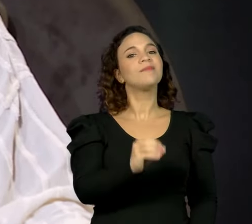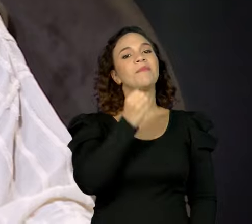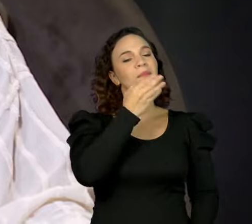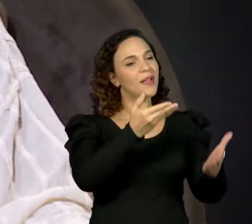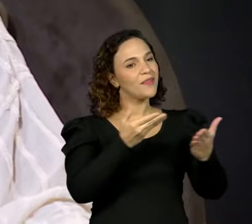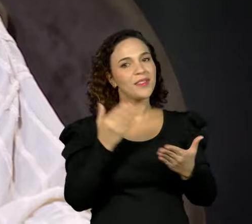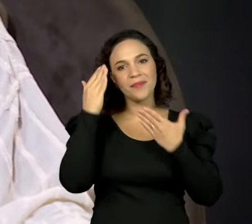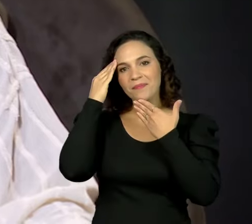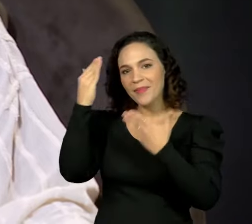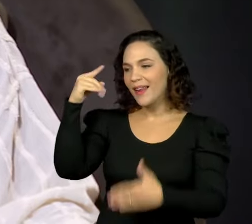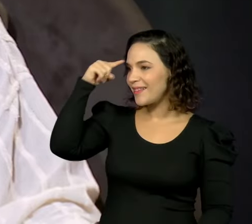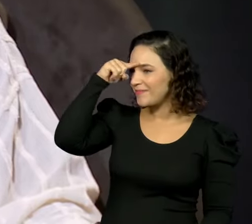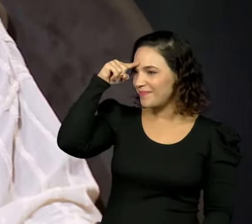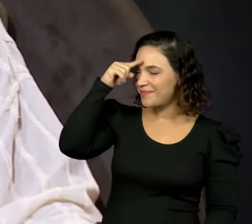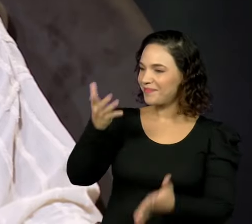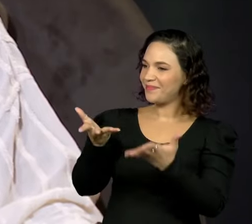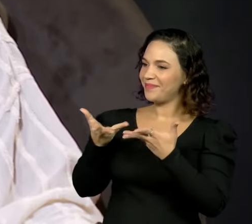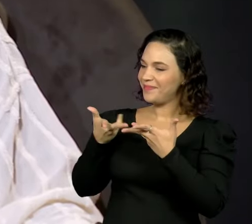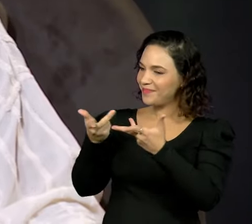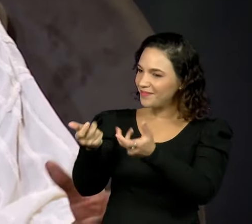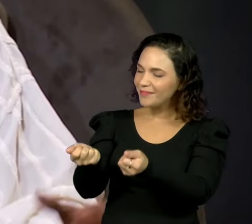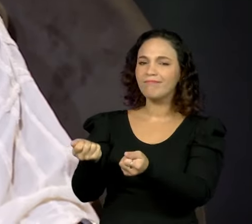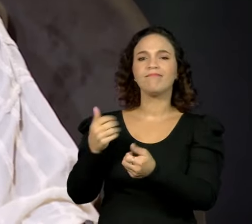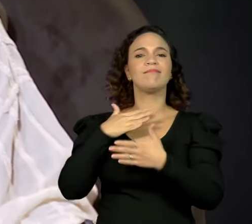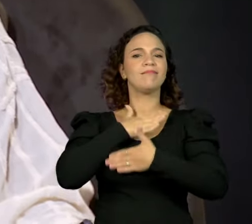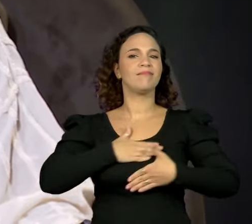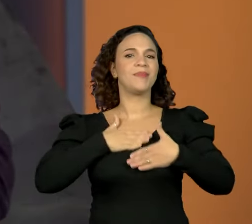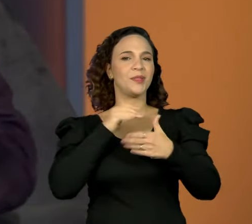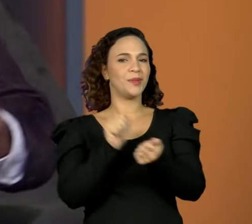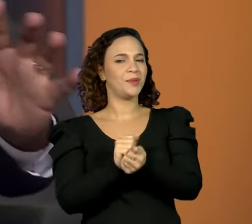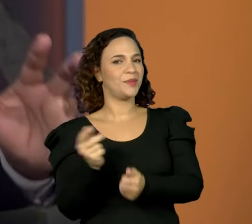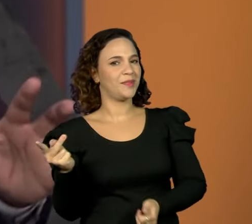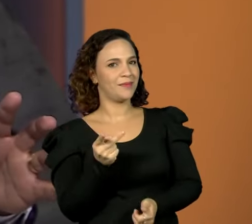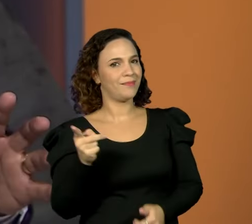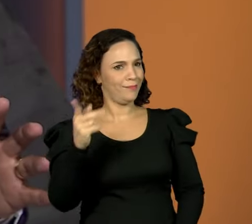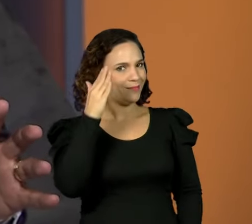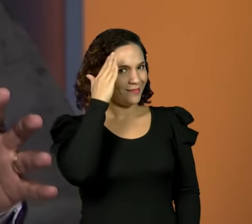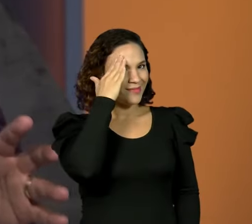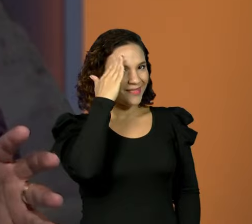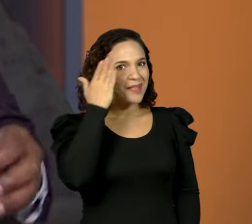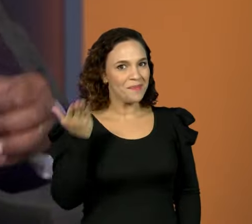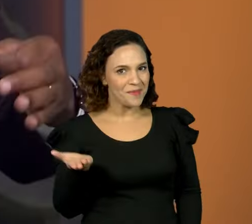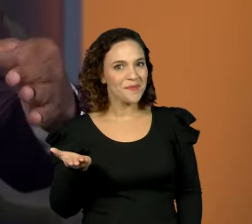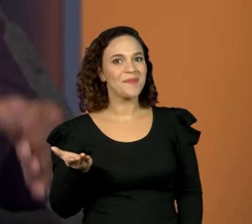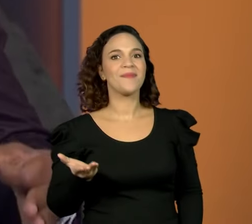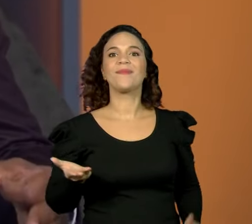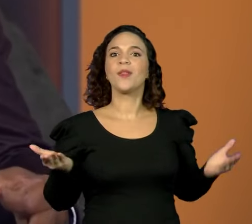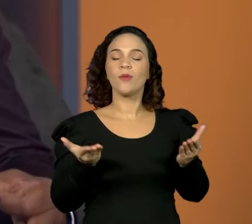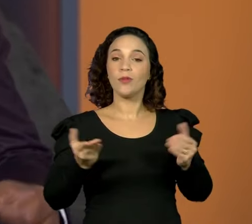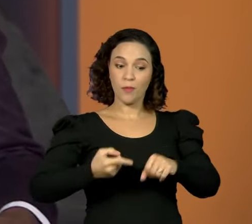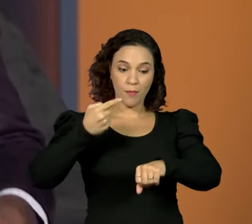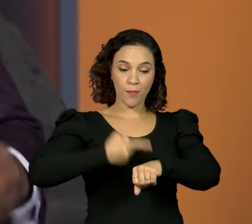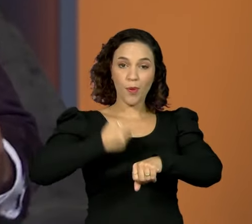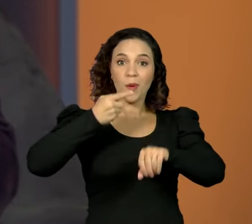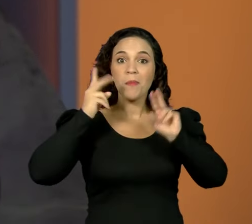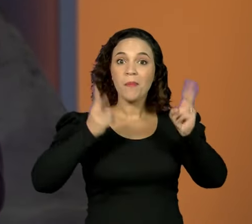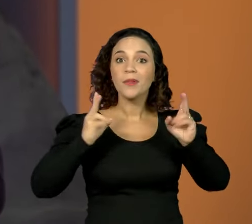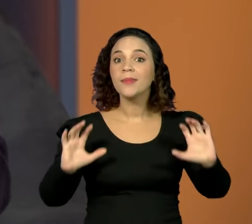Zé Vicente. É um prazer também estar aqui com você e com a Débora. Você sabe que nós estamos aqui no exato momento,